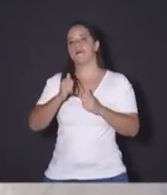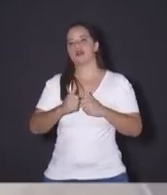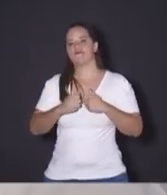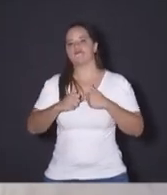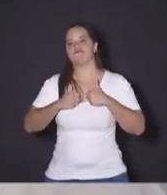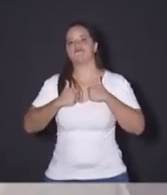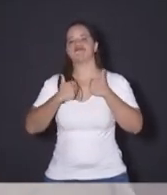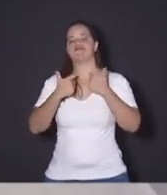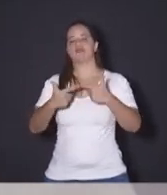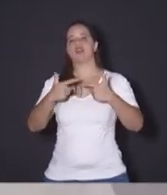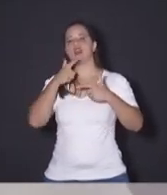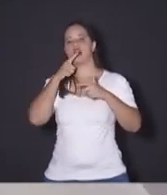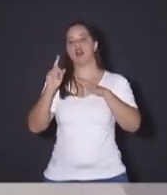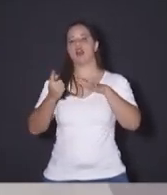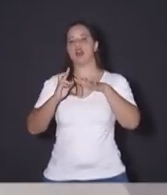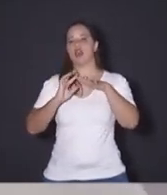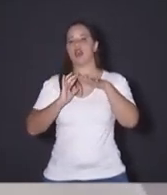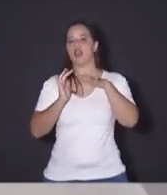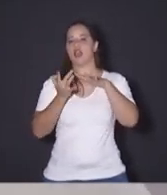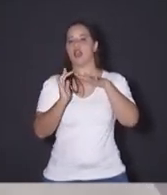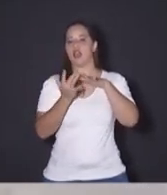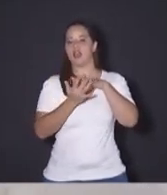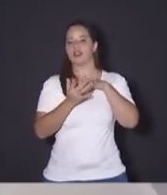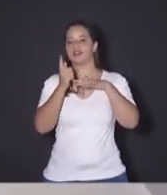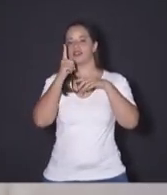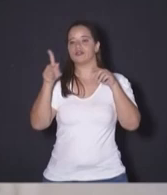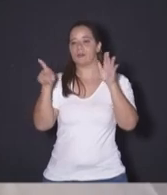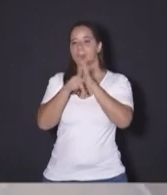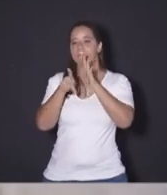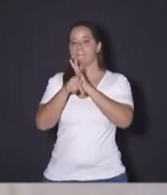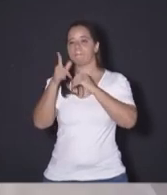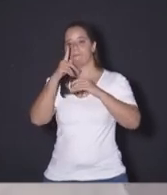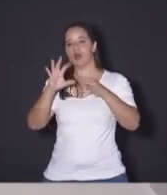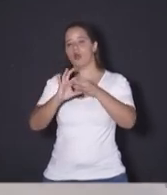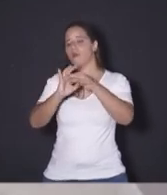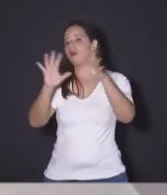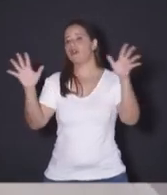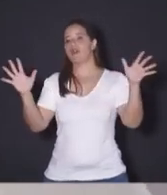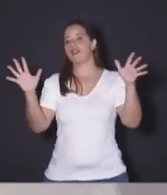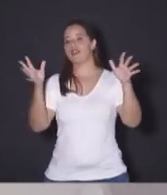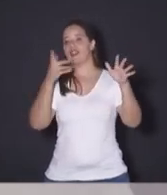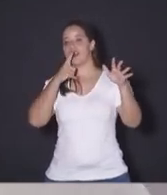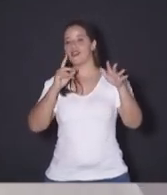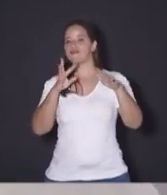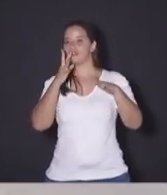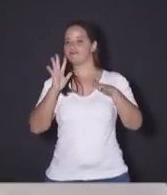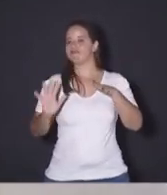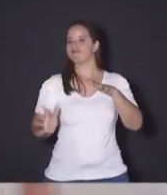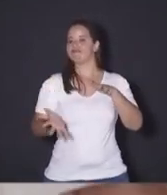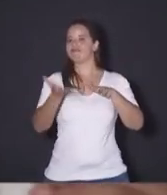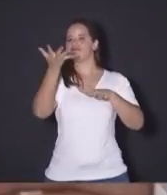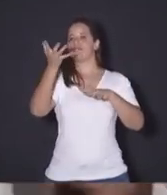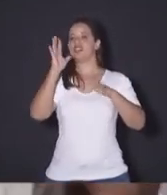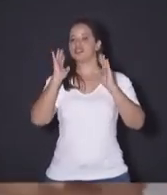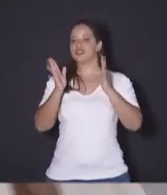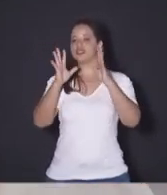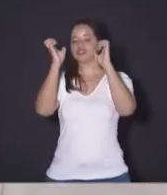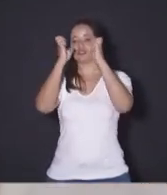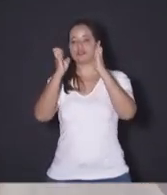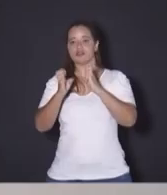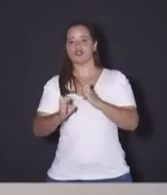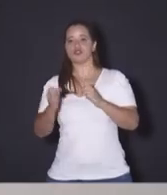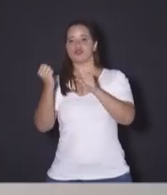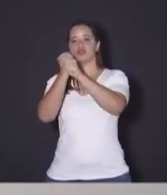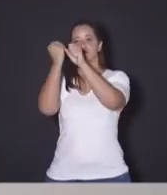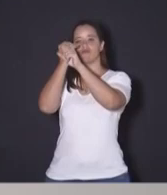essa rede pós-encontro de mídia livre sem no funcionando de forma mais célere já com estrutura arquitetura